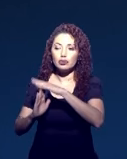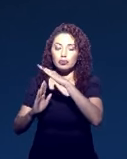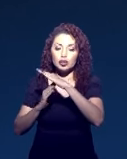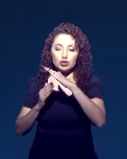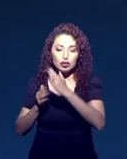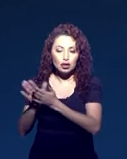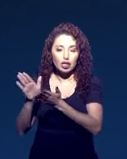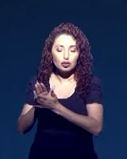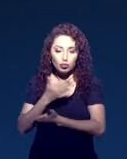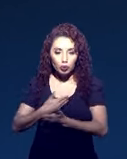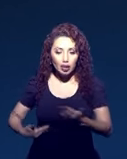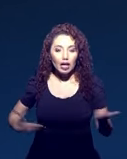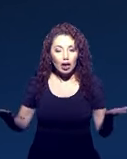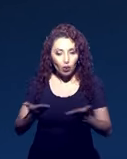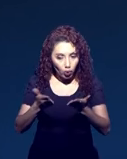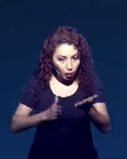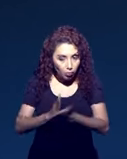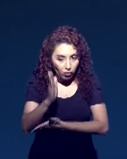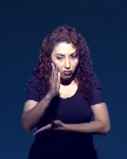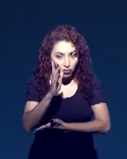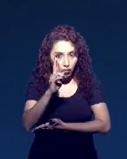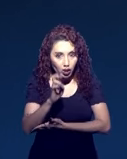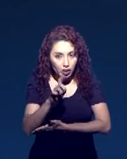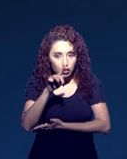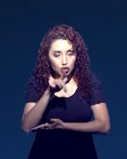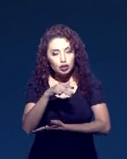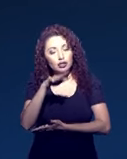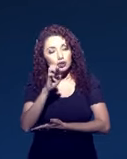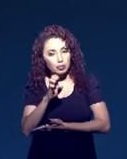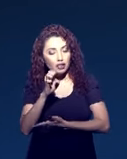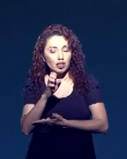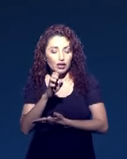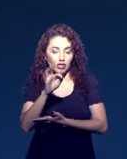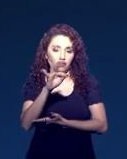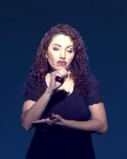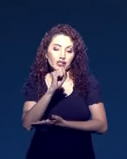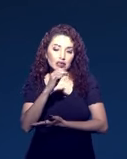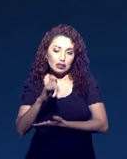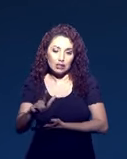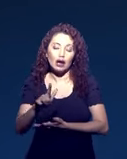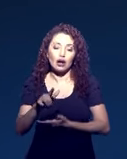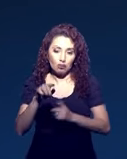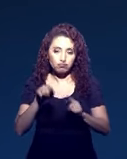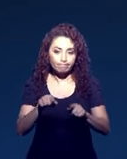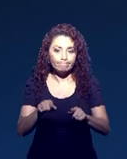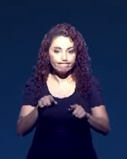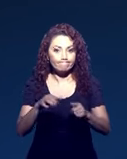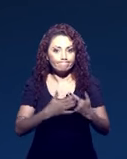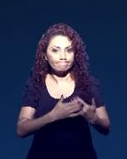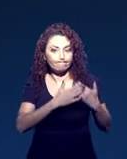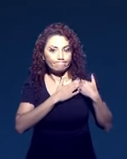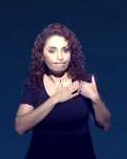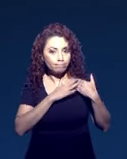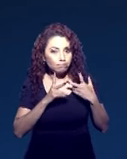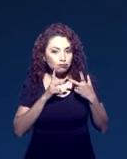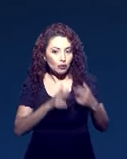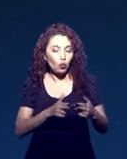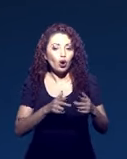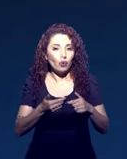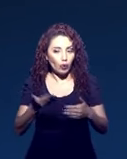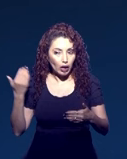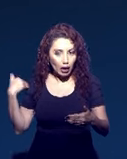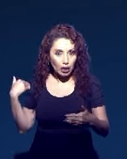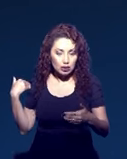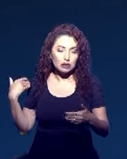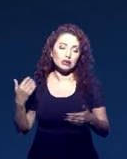aprovamos o regime fiscal que foi a Lei Complementar já em vigor que é uma expressão de responsabilidade fiscal tanto quanto era o teto de